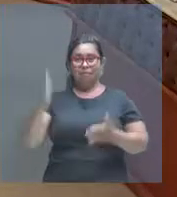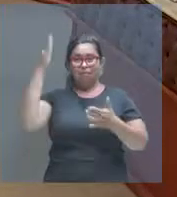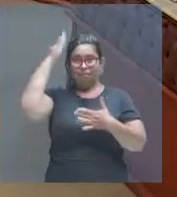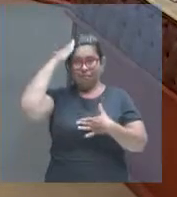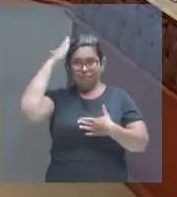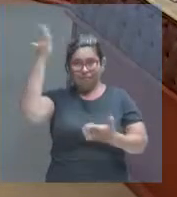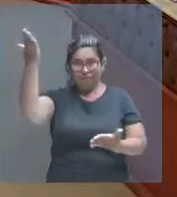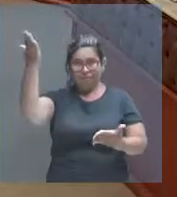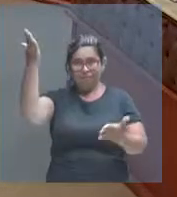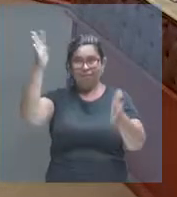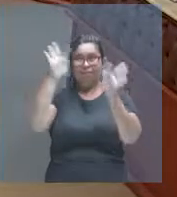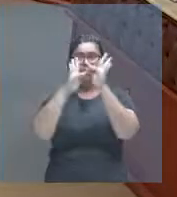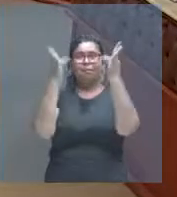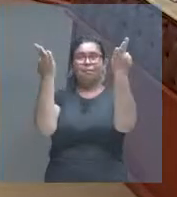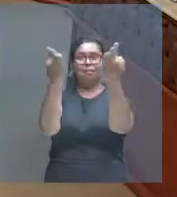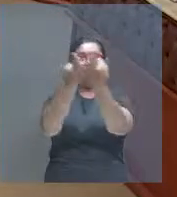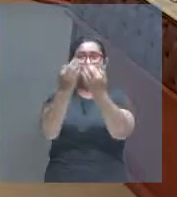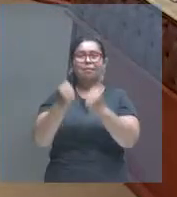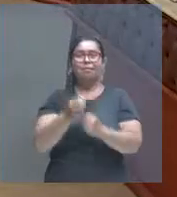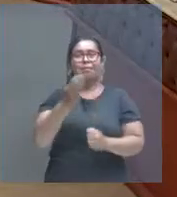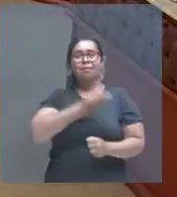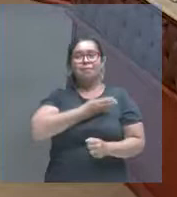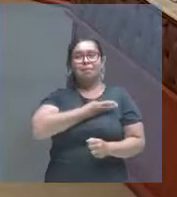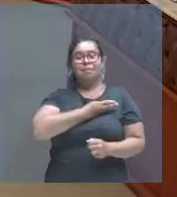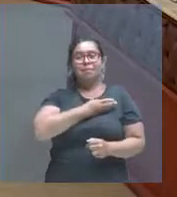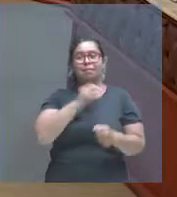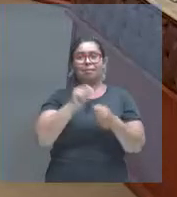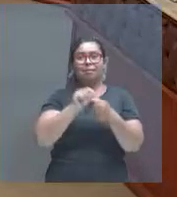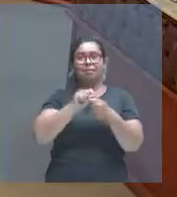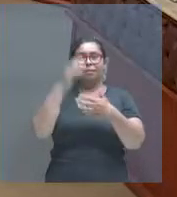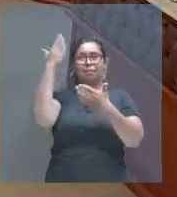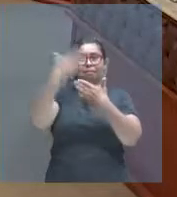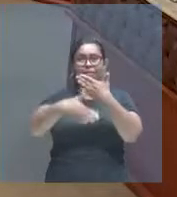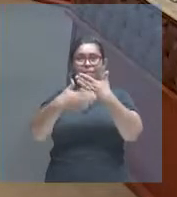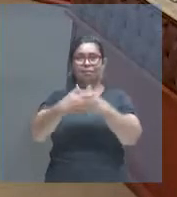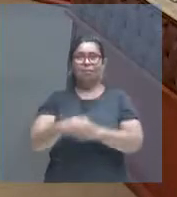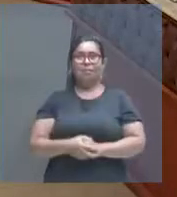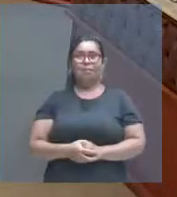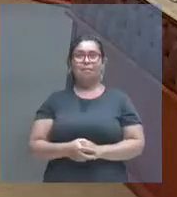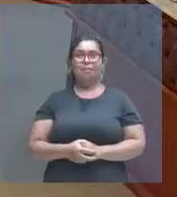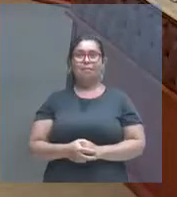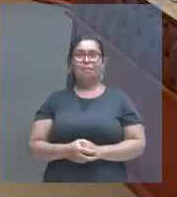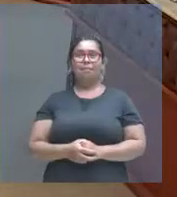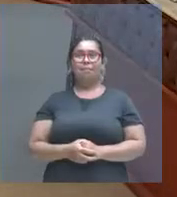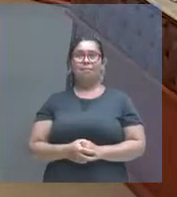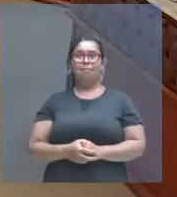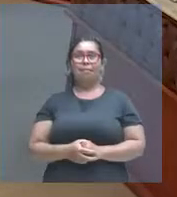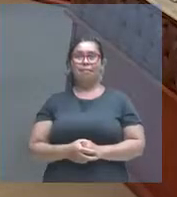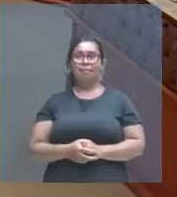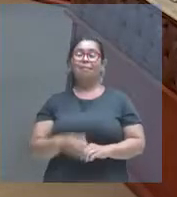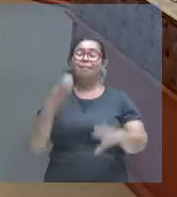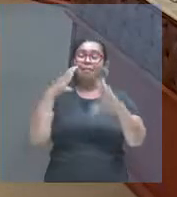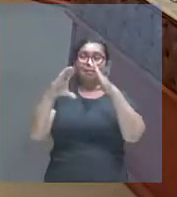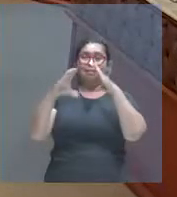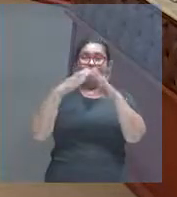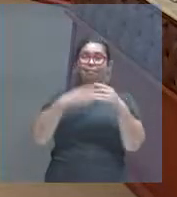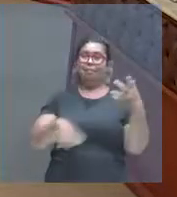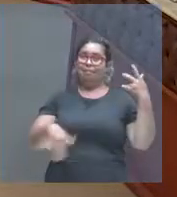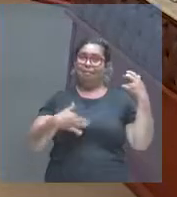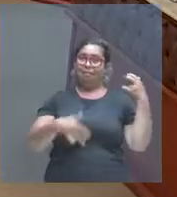Obrigada, família, e aos amigos que se fazem presentes. E, afinados com seu